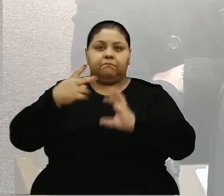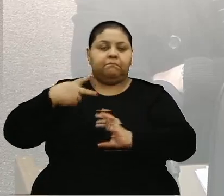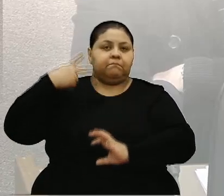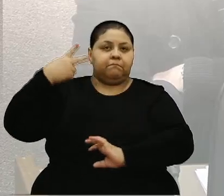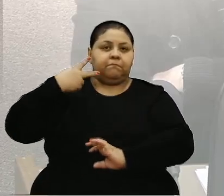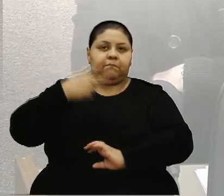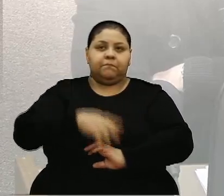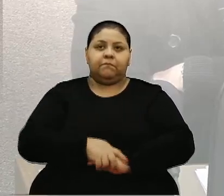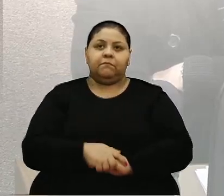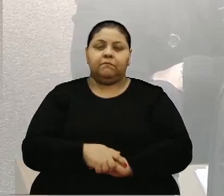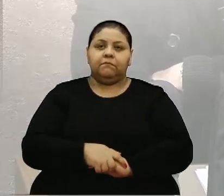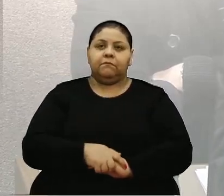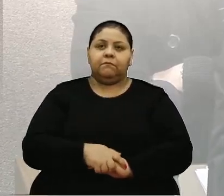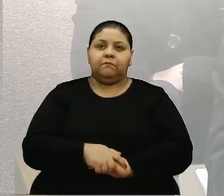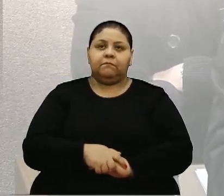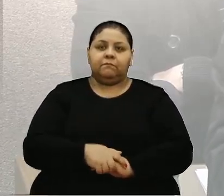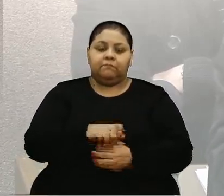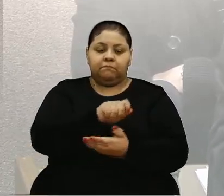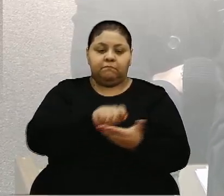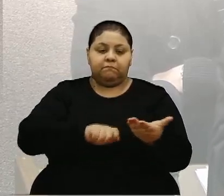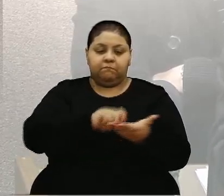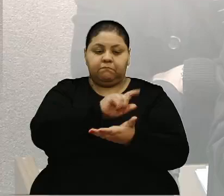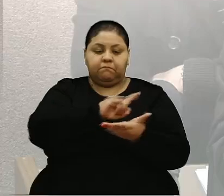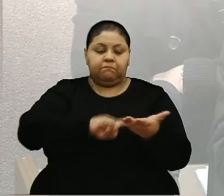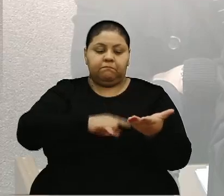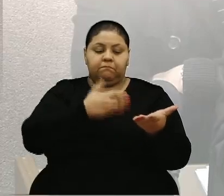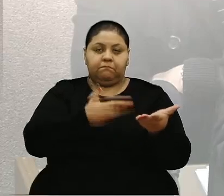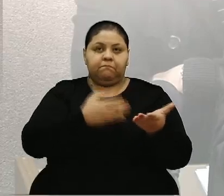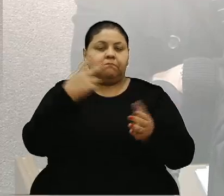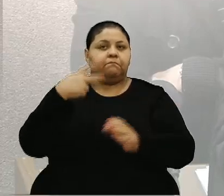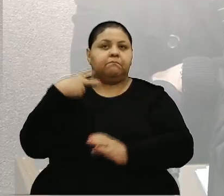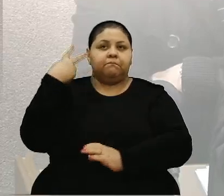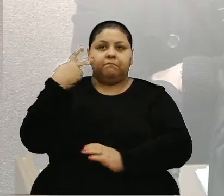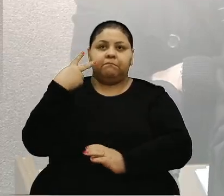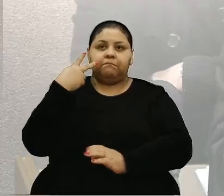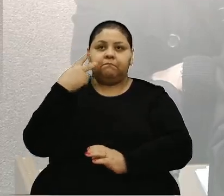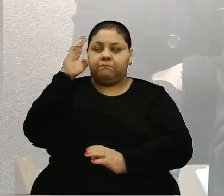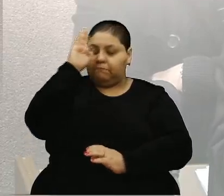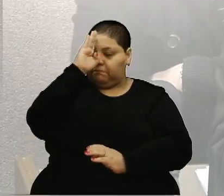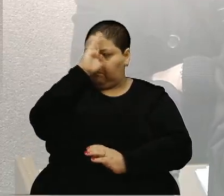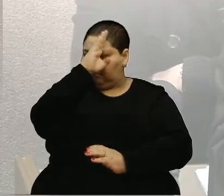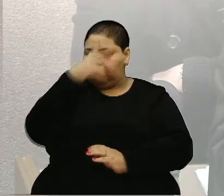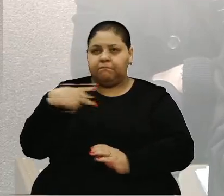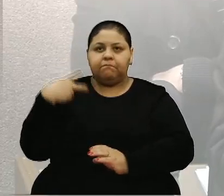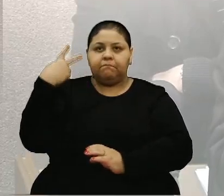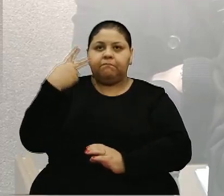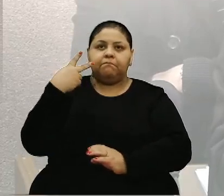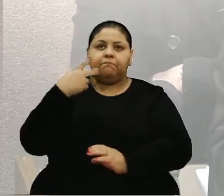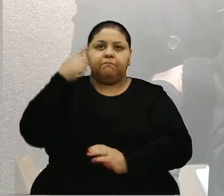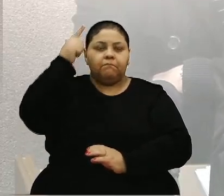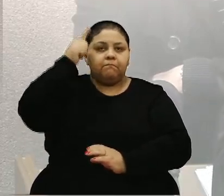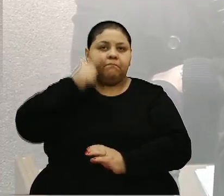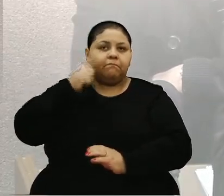emancipação política. Assinam este documento o vereador Adriano Bressan, vereador Lucas